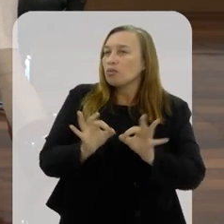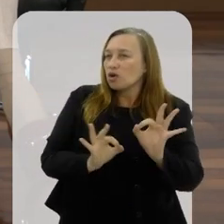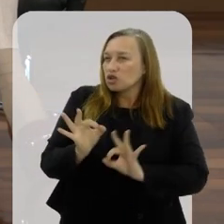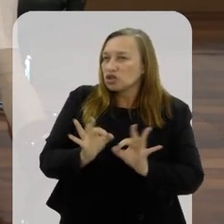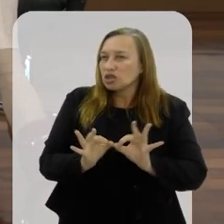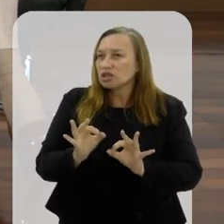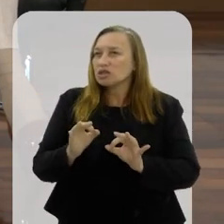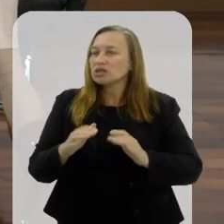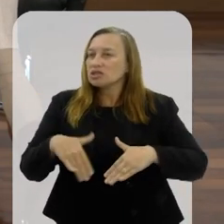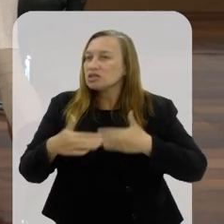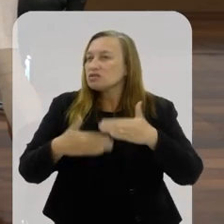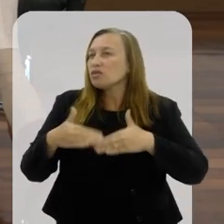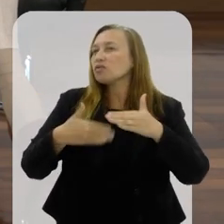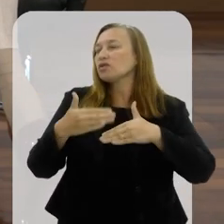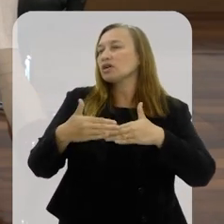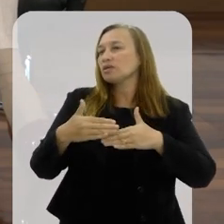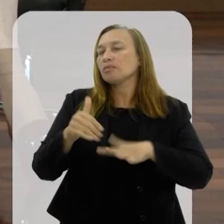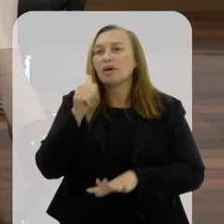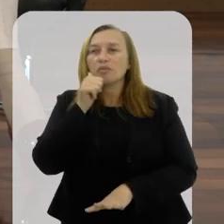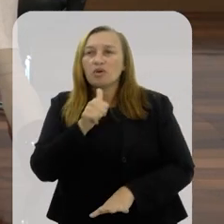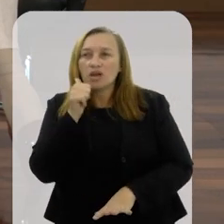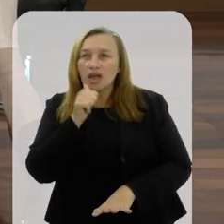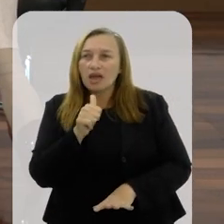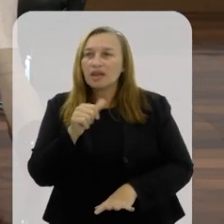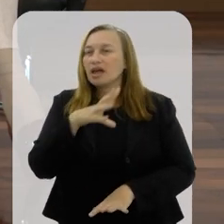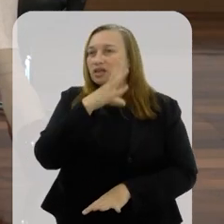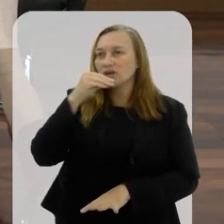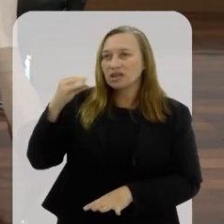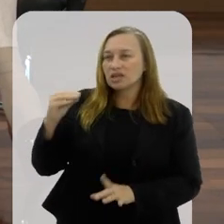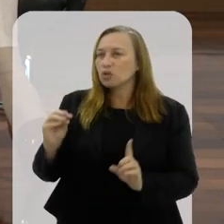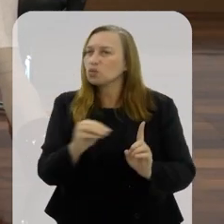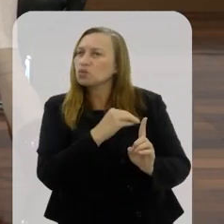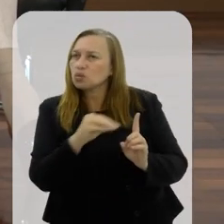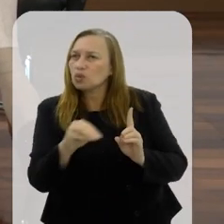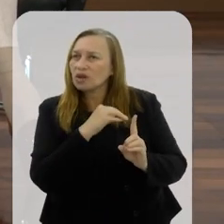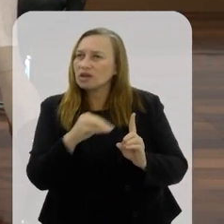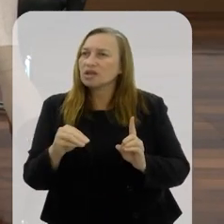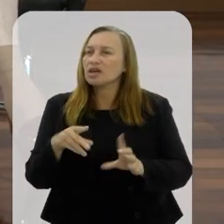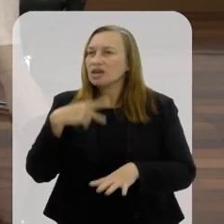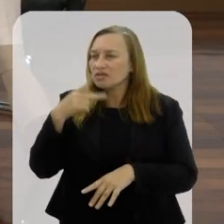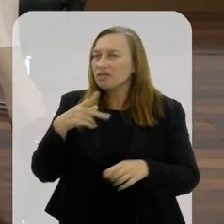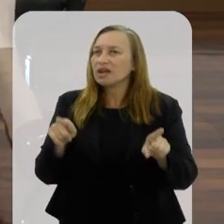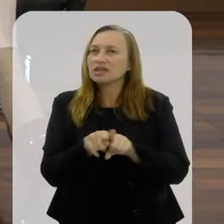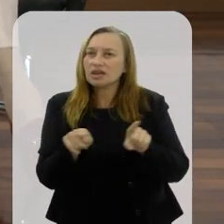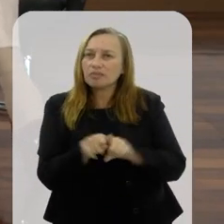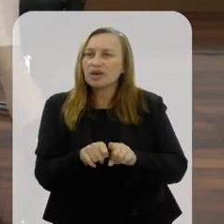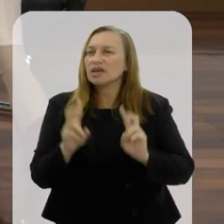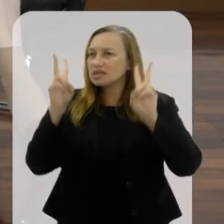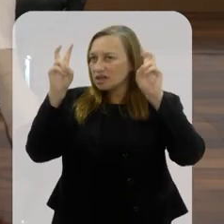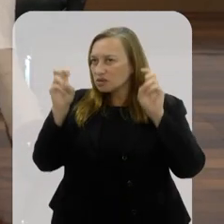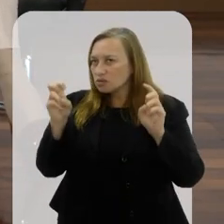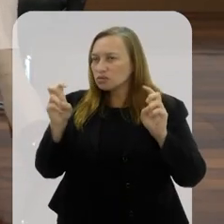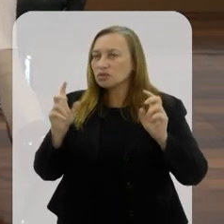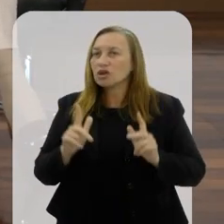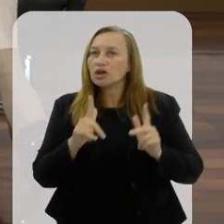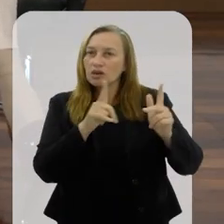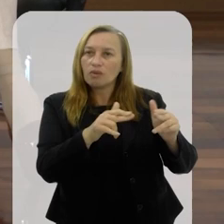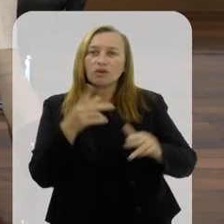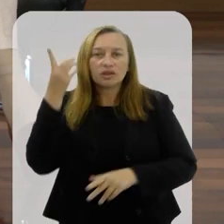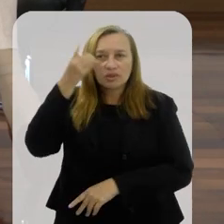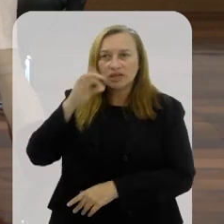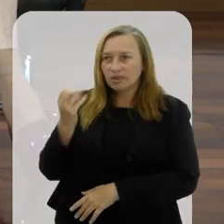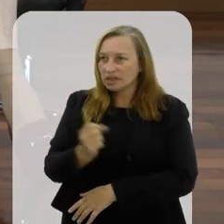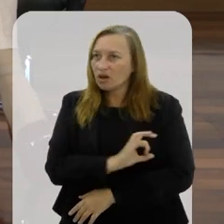a mulheres, a adolescentes, em situação de vulnerabilidade, que passa muito por isso também, né? Em cima desse público